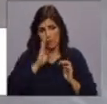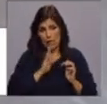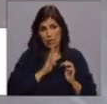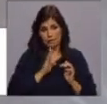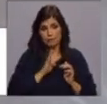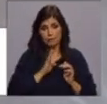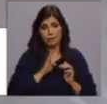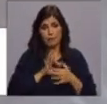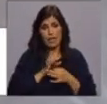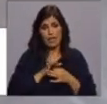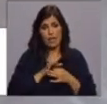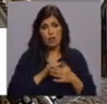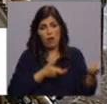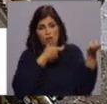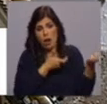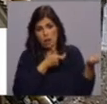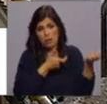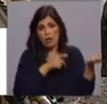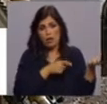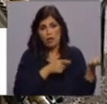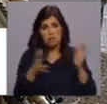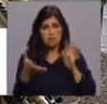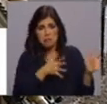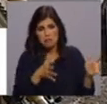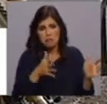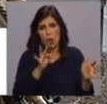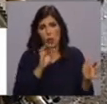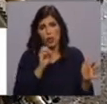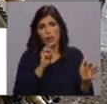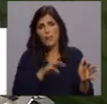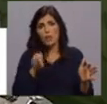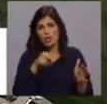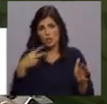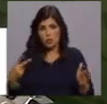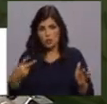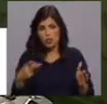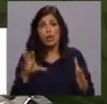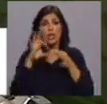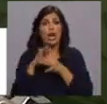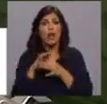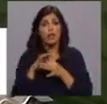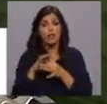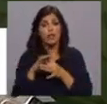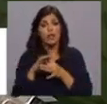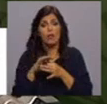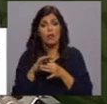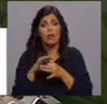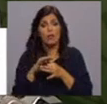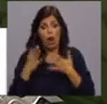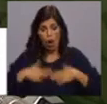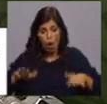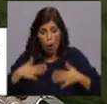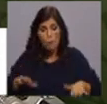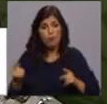ao armamento ligeiro, ascende a pouco mais de 40 milhões de euros. Relativamente ao